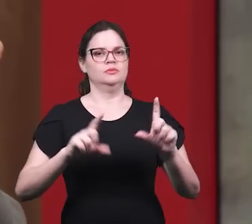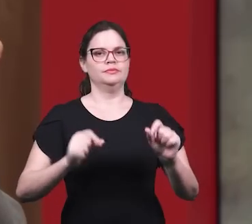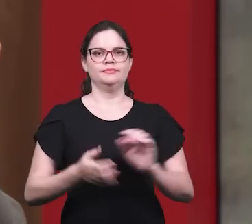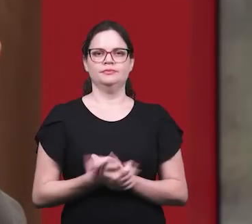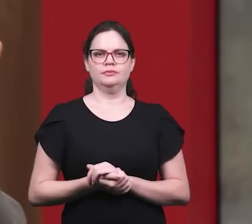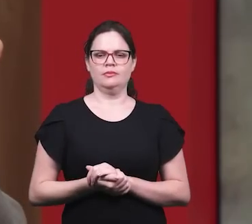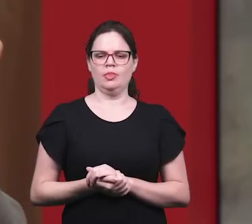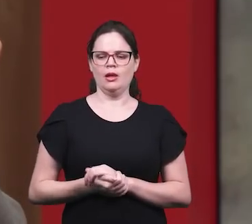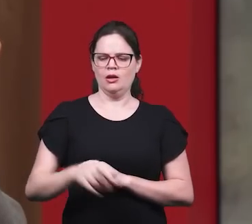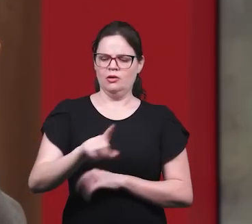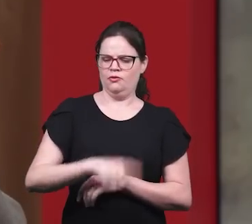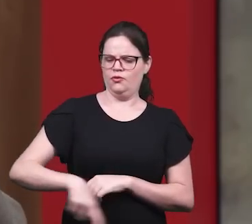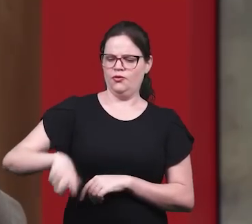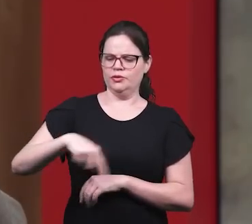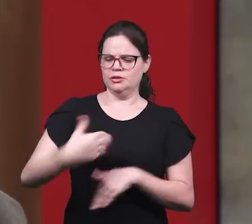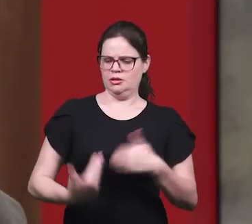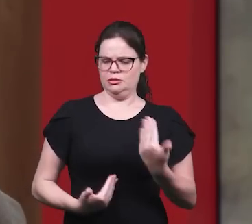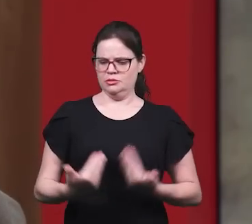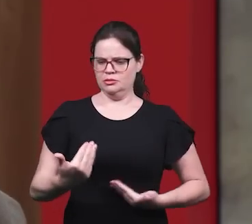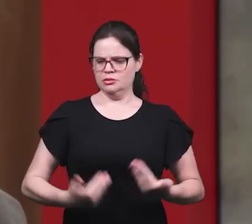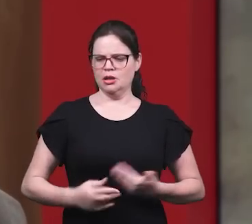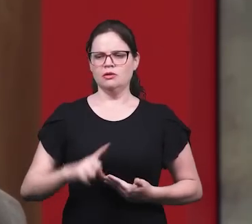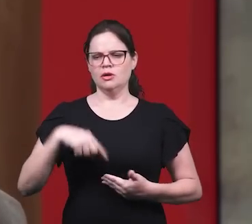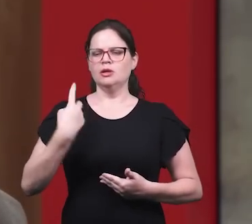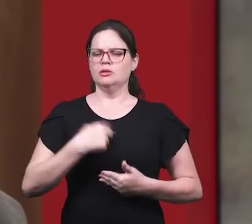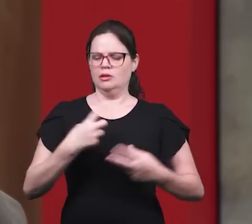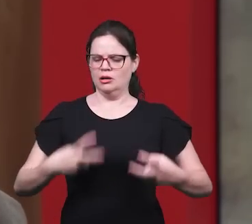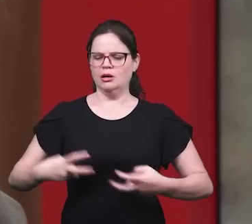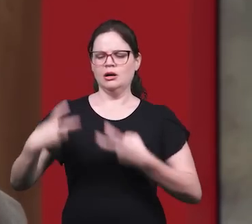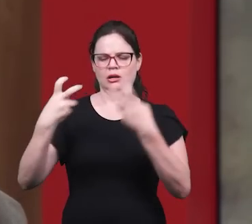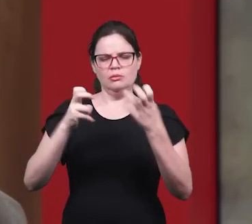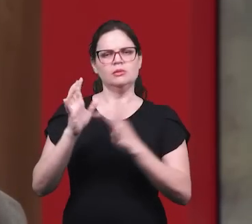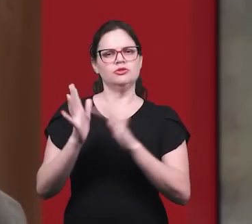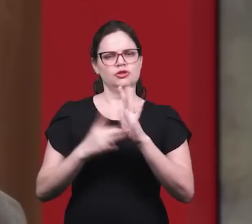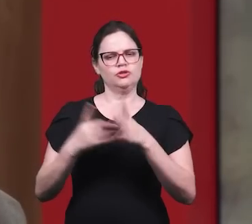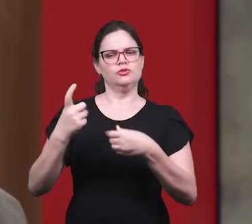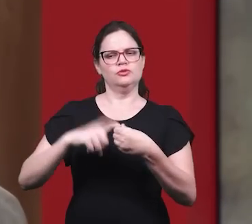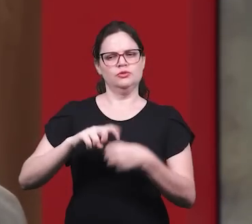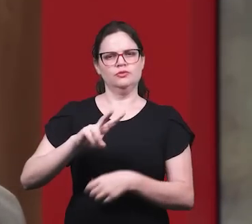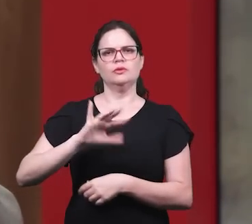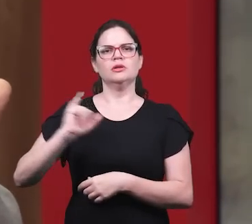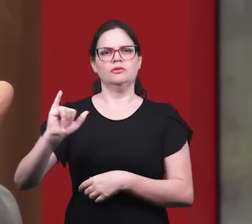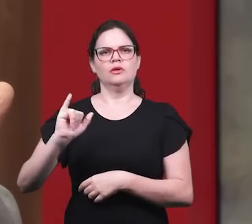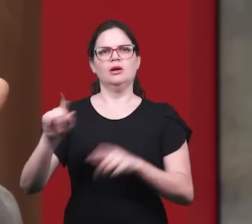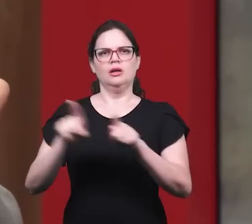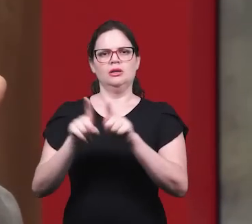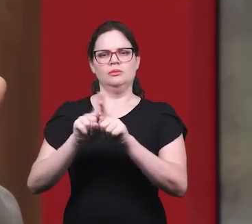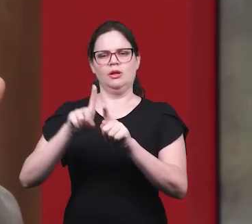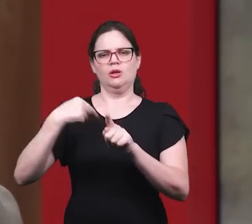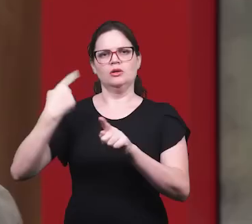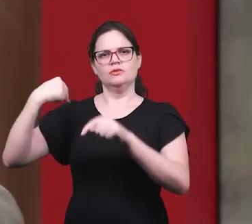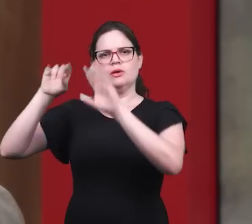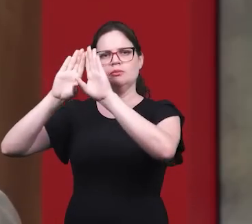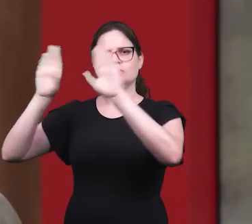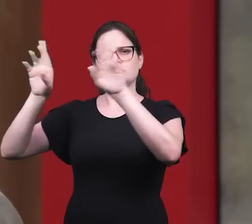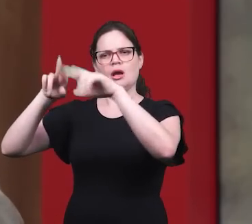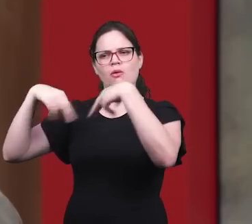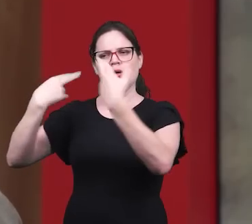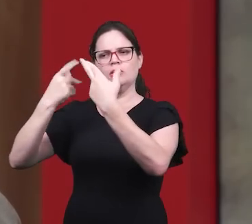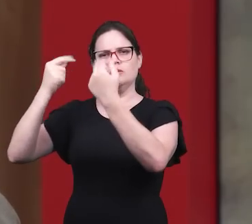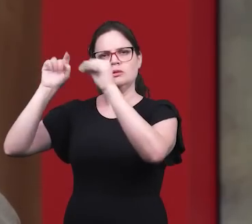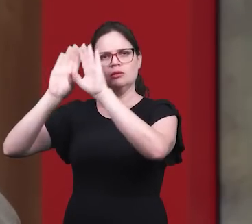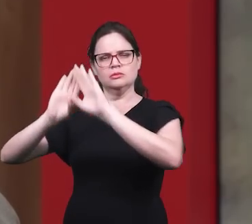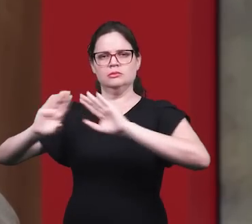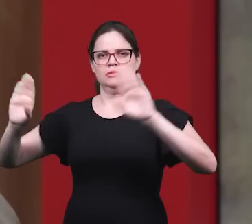Ora, irmãos, rogamo-vos pela vinda de nosso Senhor Jesus Cristo e pela nossa reunião com Ele,